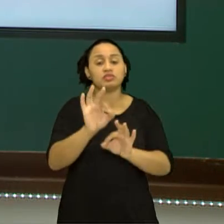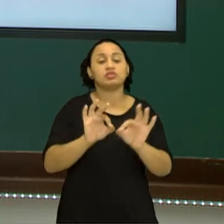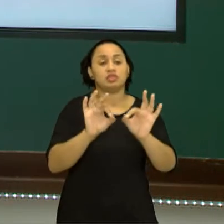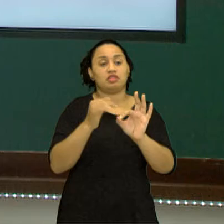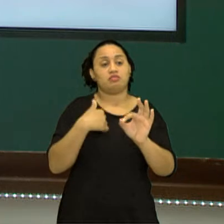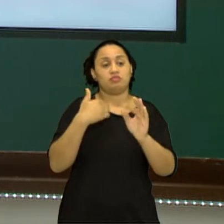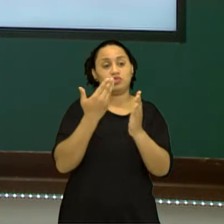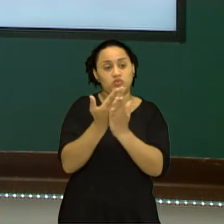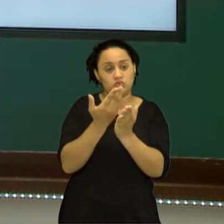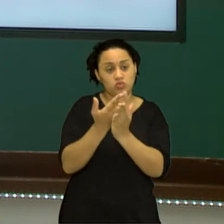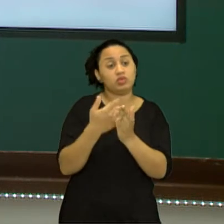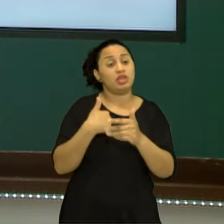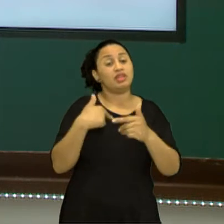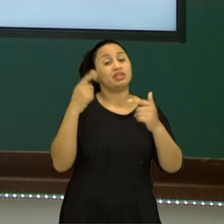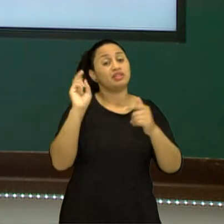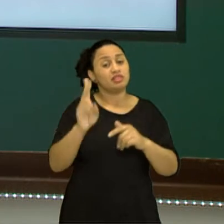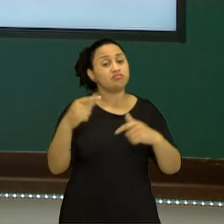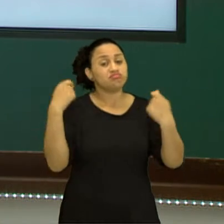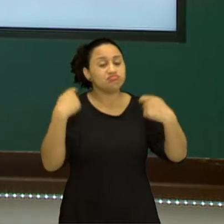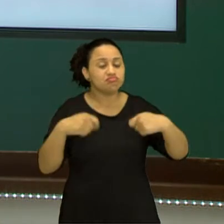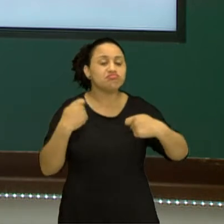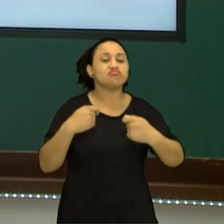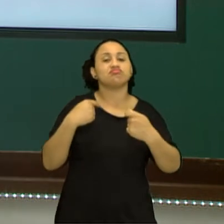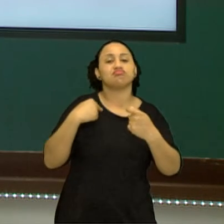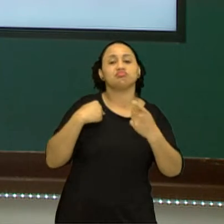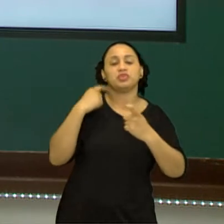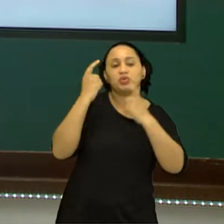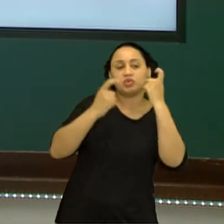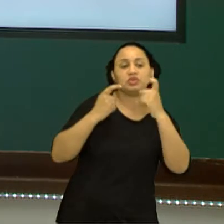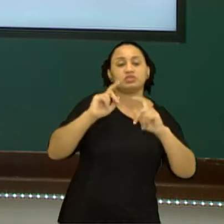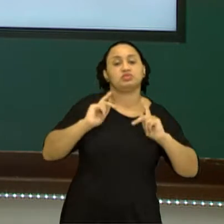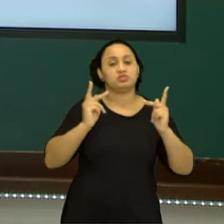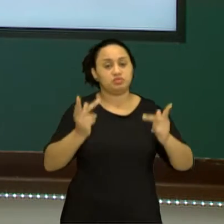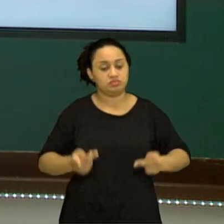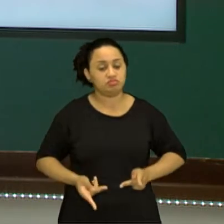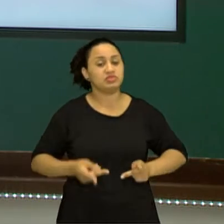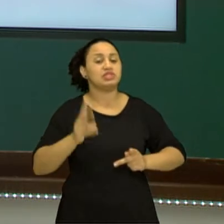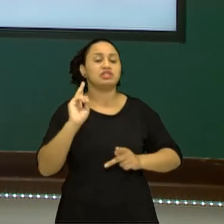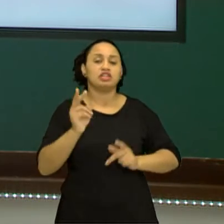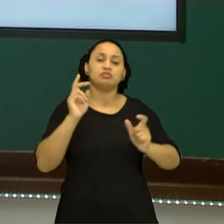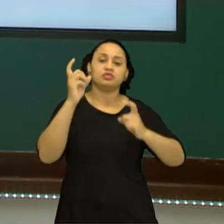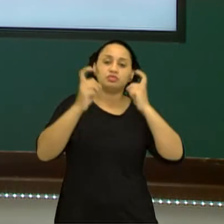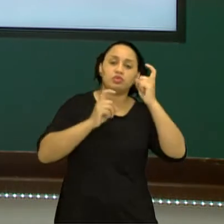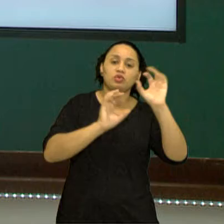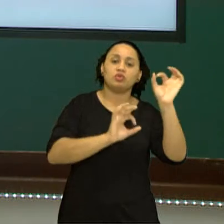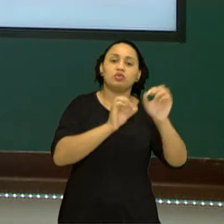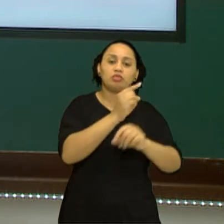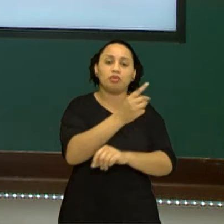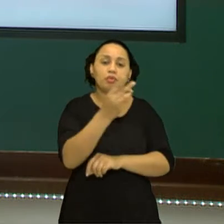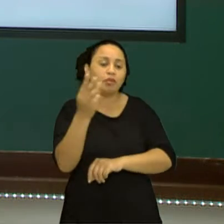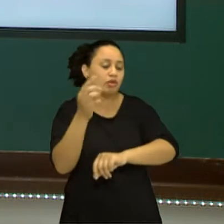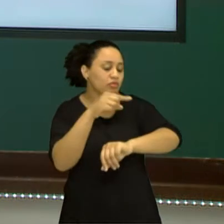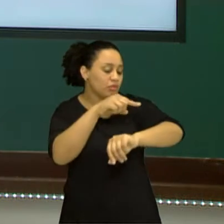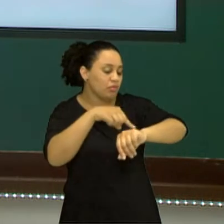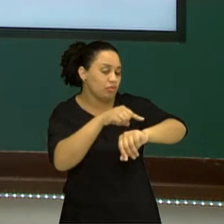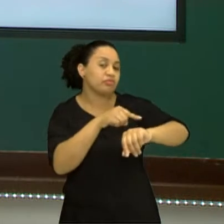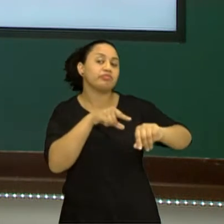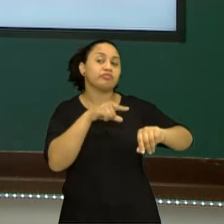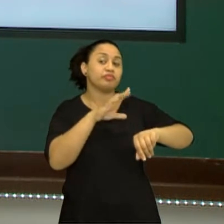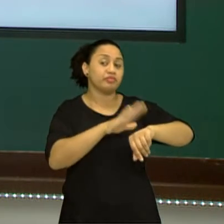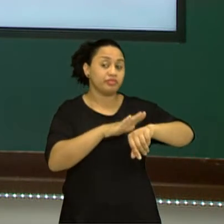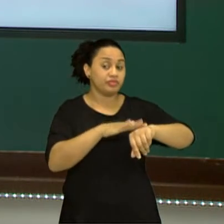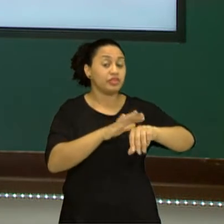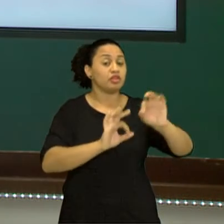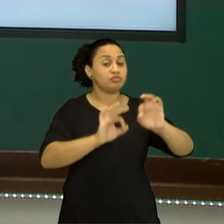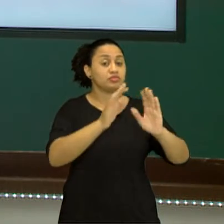necessidade humana, né? O homem sempre se preocupou com contar do tempo e organizar a sua rotina, beleza? Então